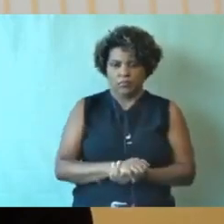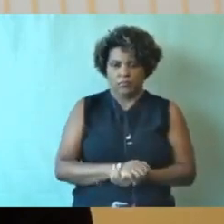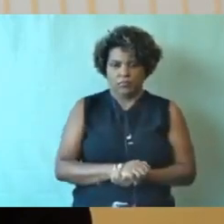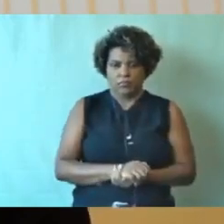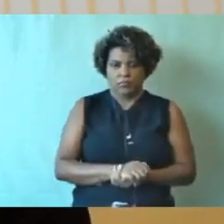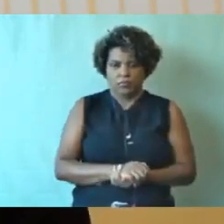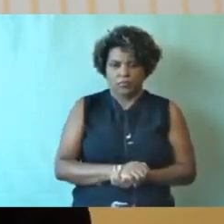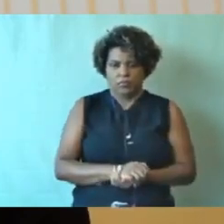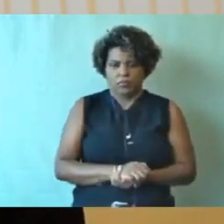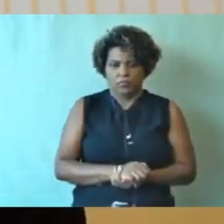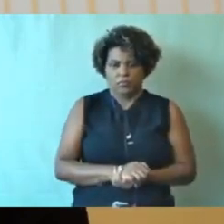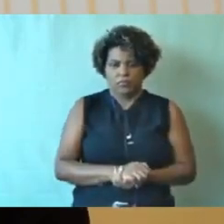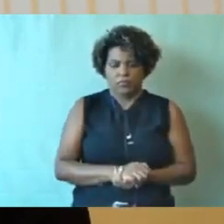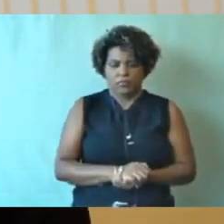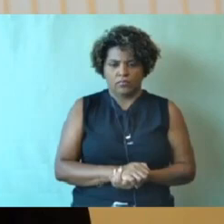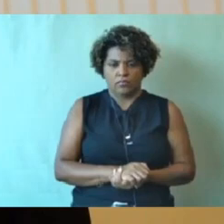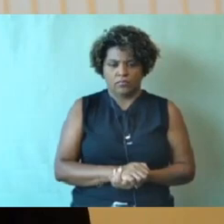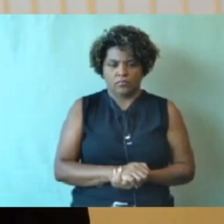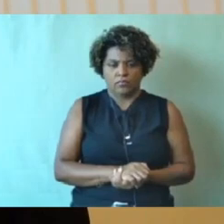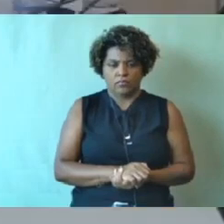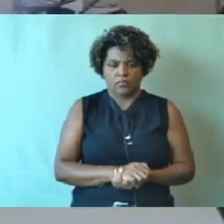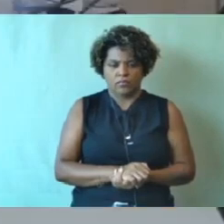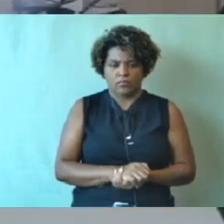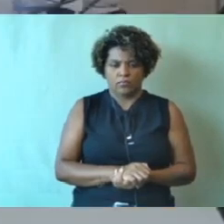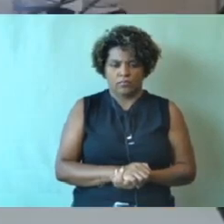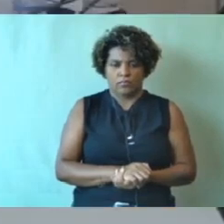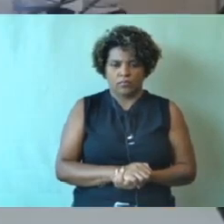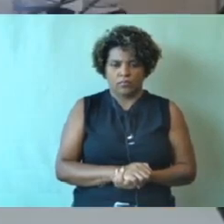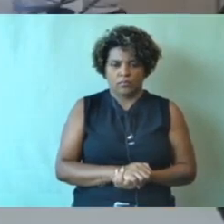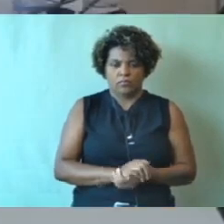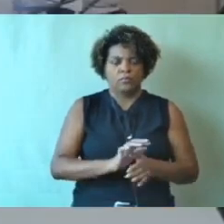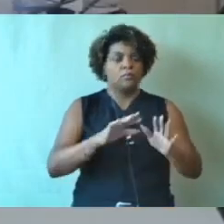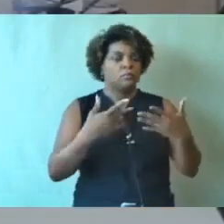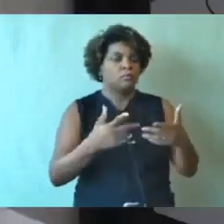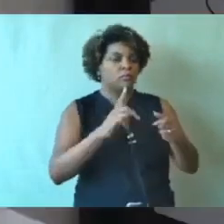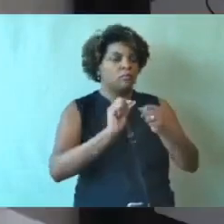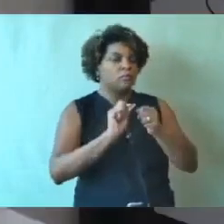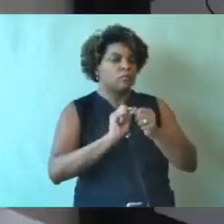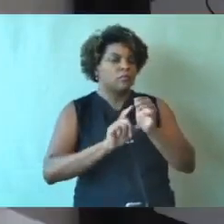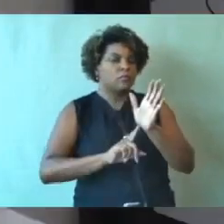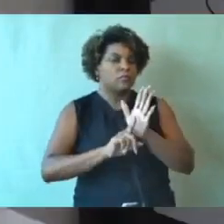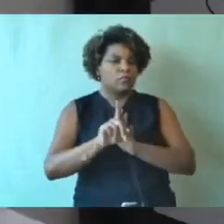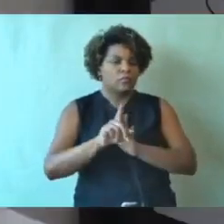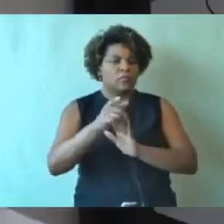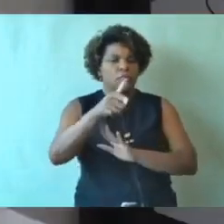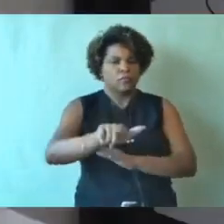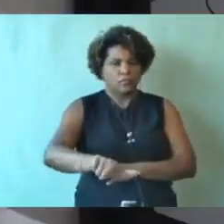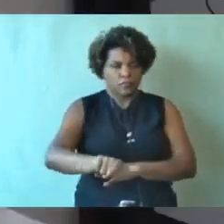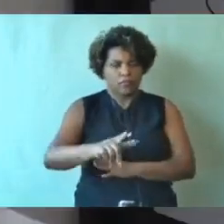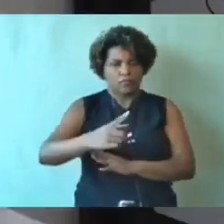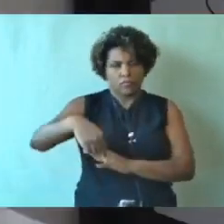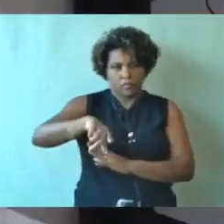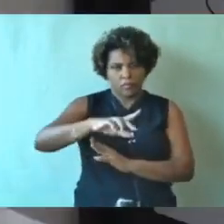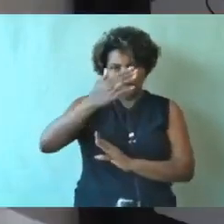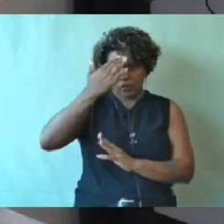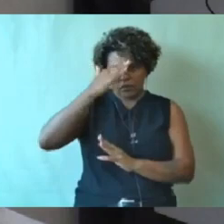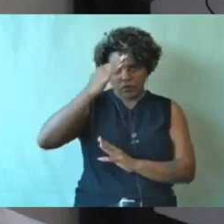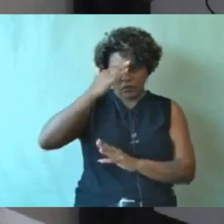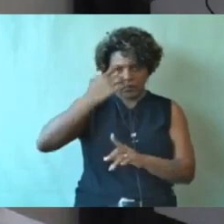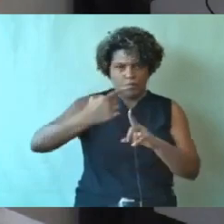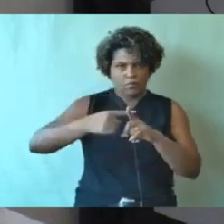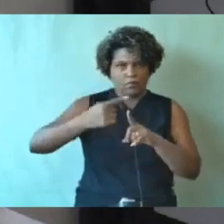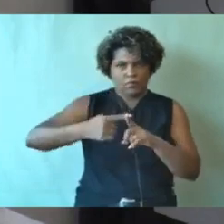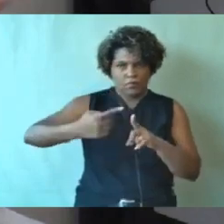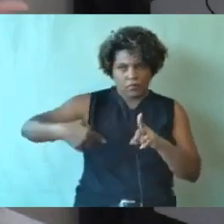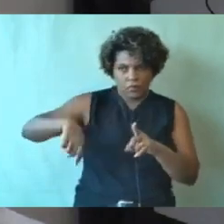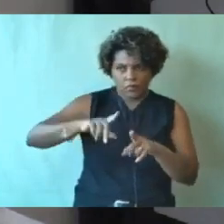foi ineficiente, ele que pague por isso. Então, vou fazer a pergunta de novo para a gente entender, porque nós estamos tentando